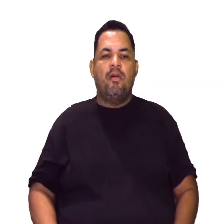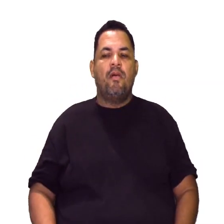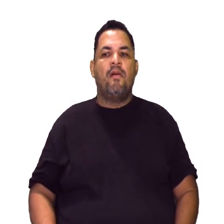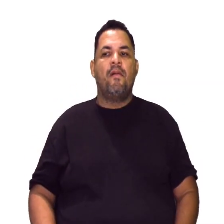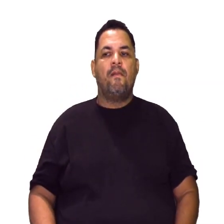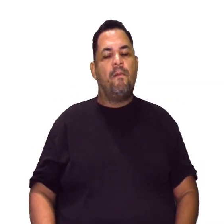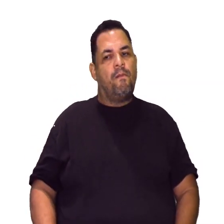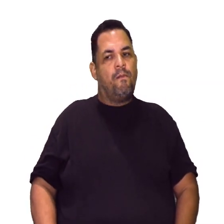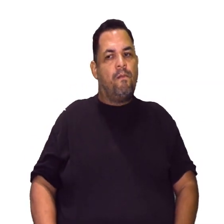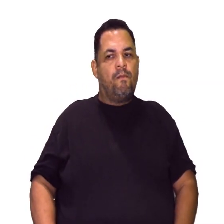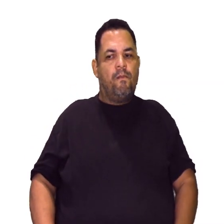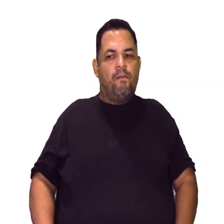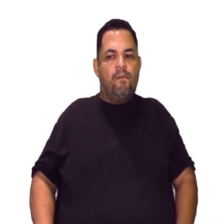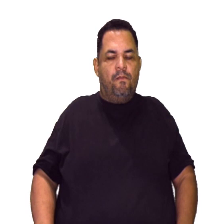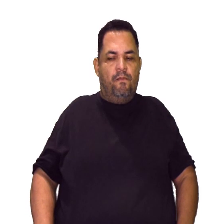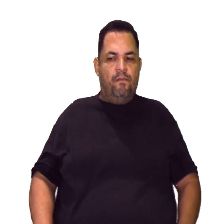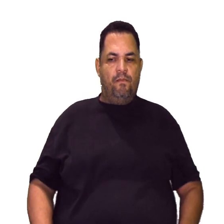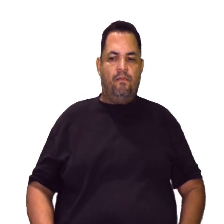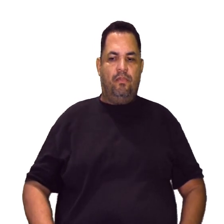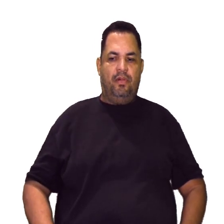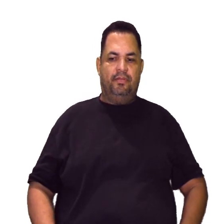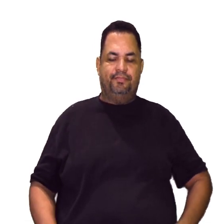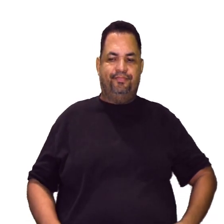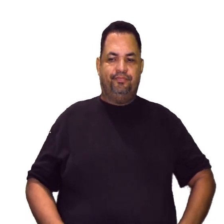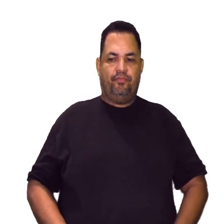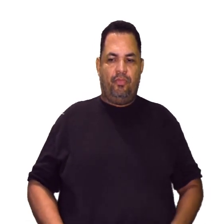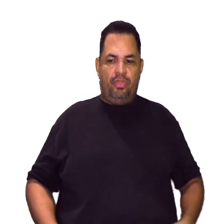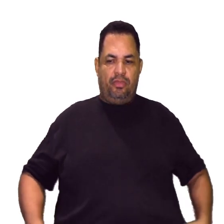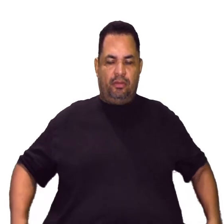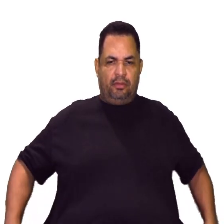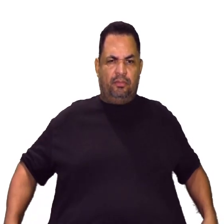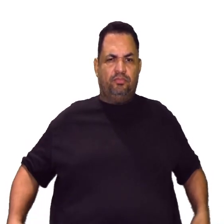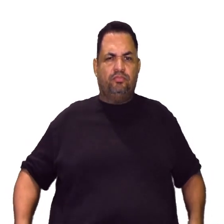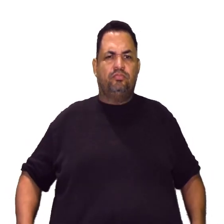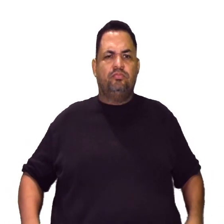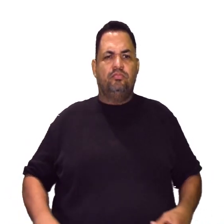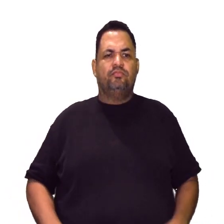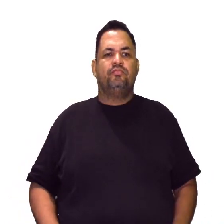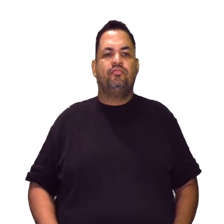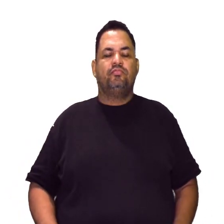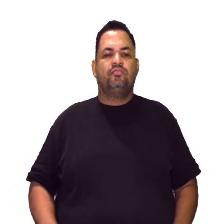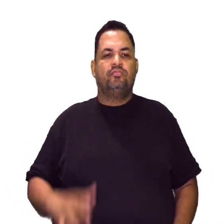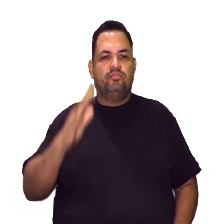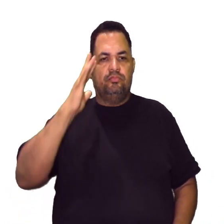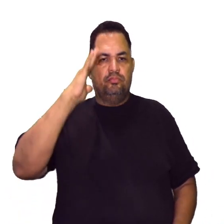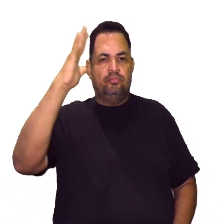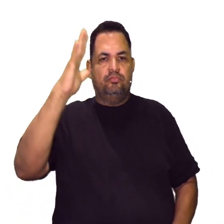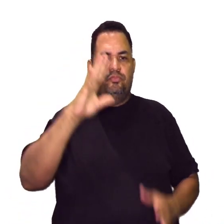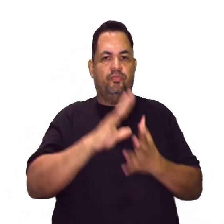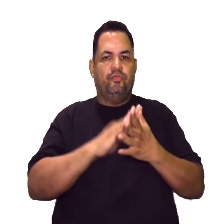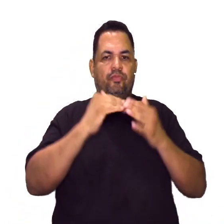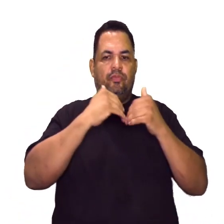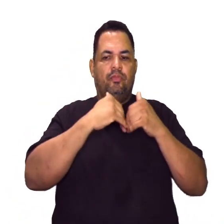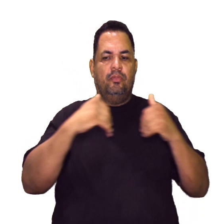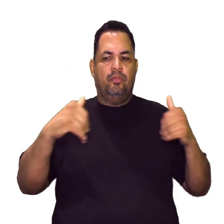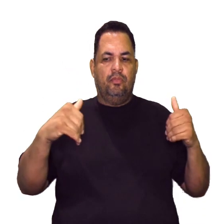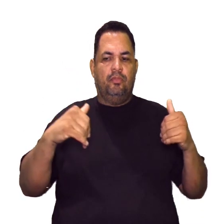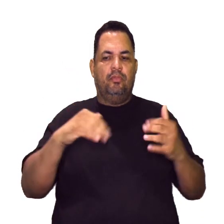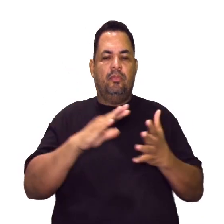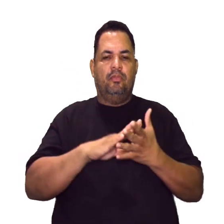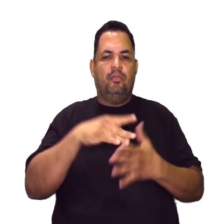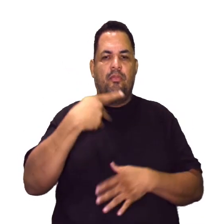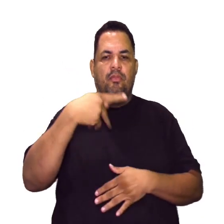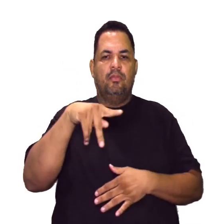Com relação à teoria de repulsão, olha, o próprio nome já está dizendo, repulsão dos pares